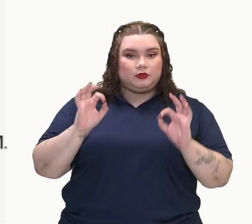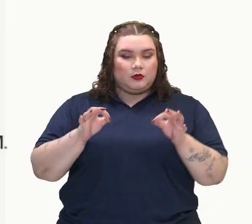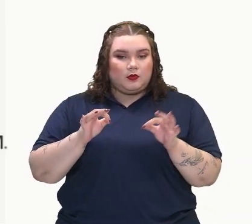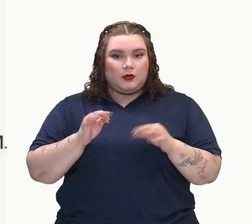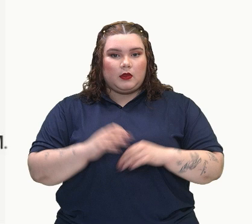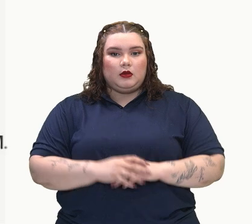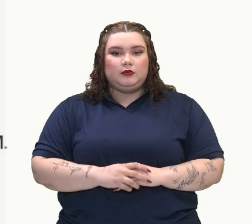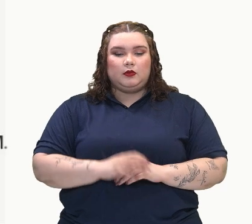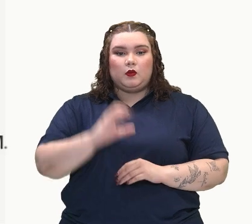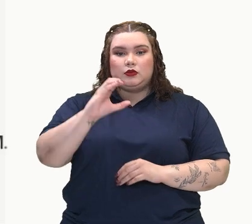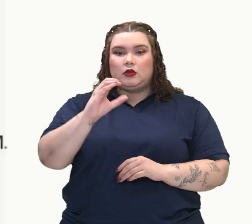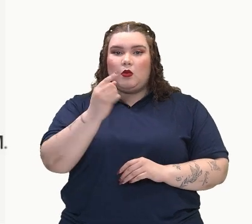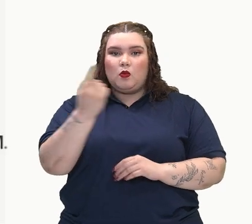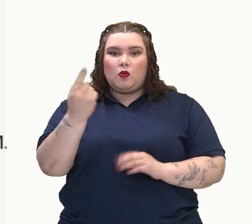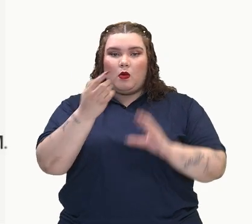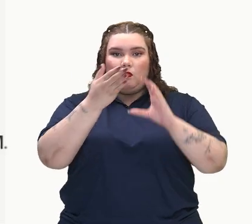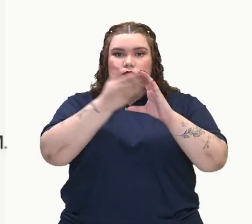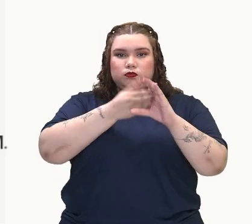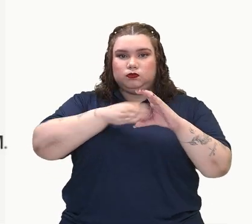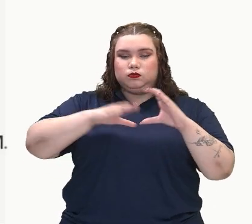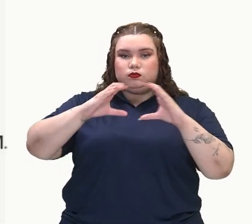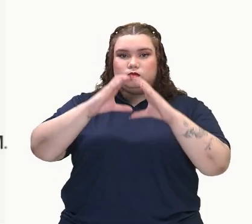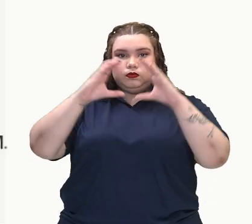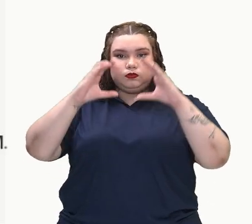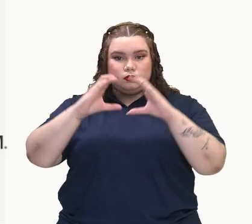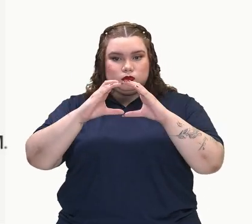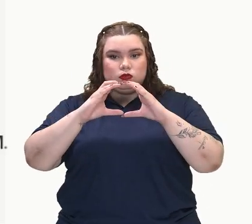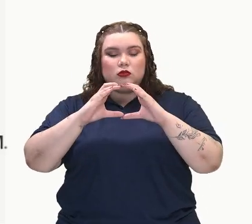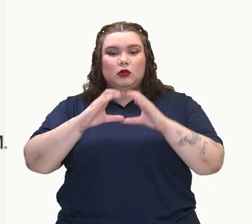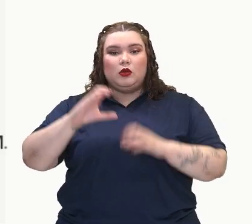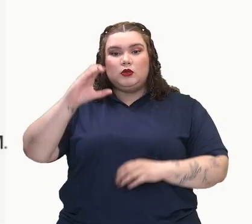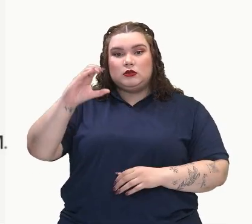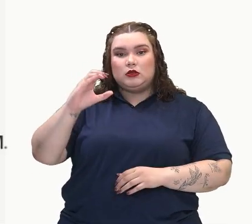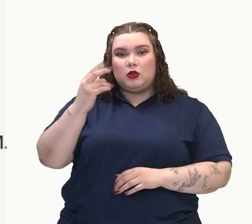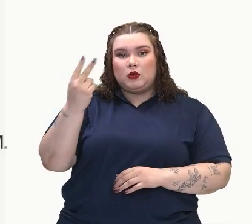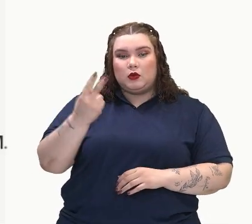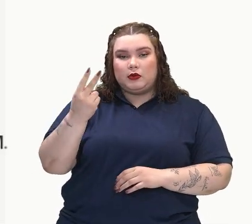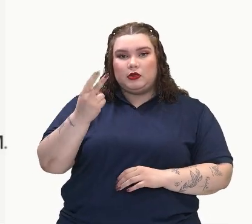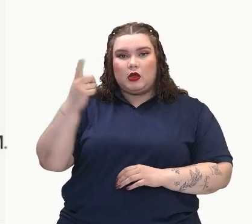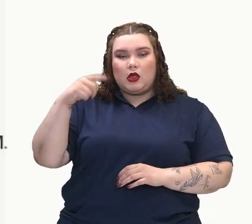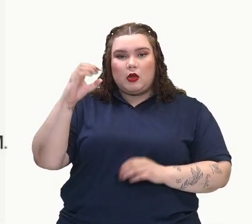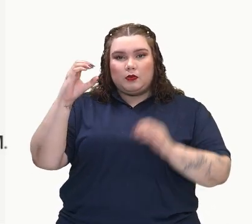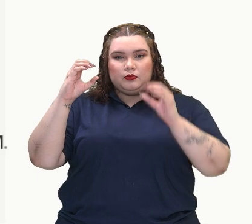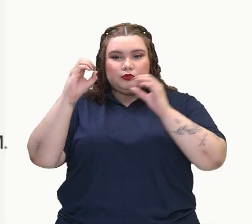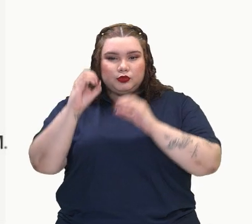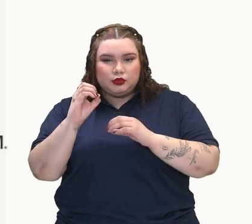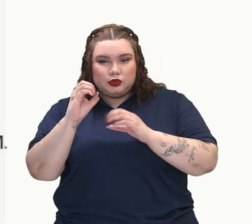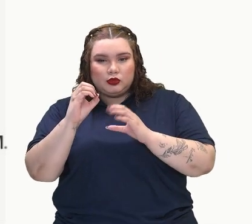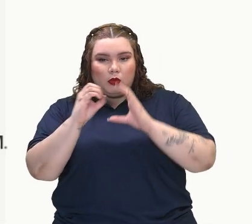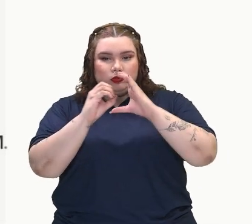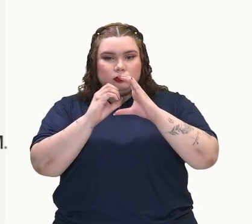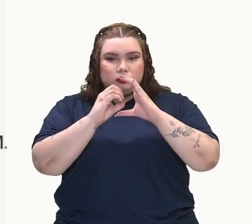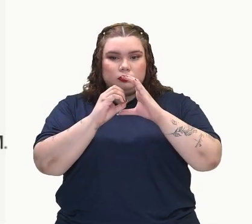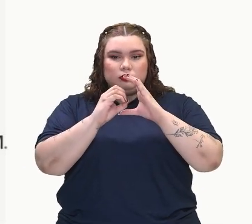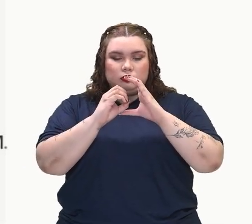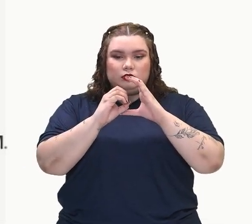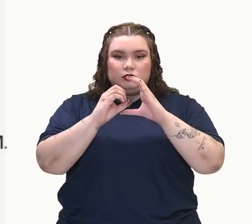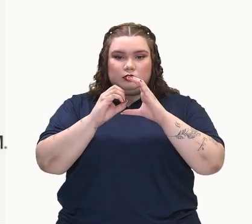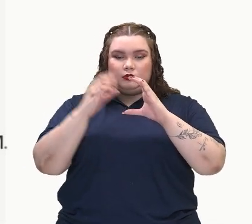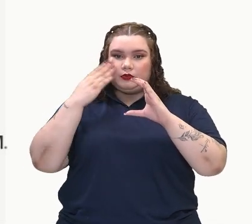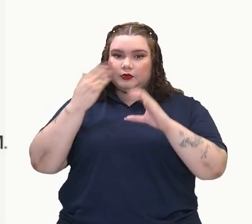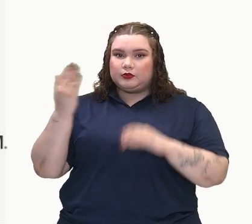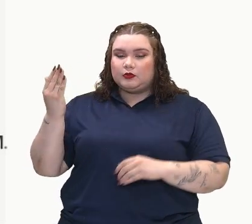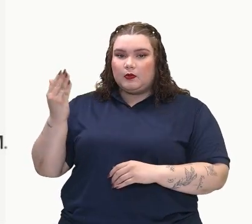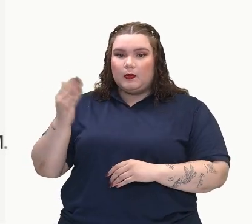certo? E temos aqui C2, que é a que está interna. Então, quando a diferença